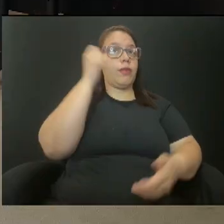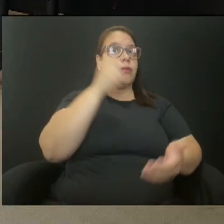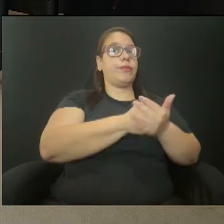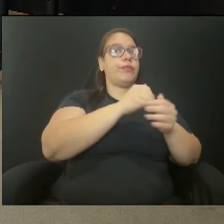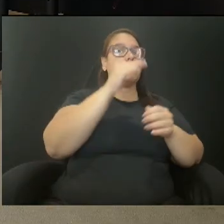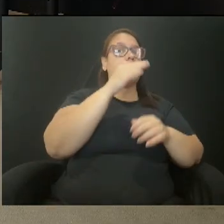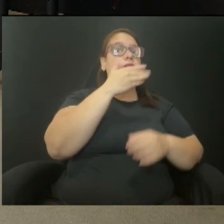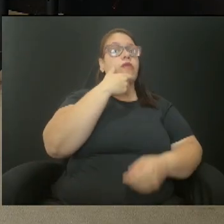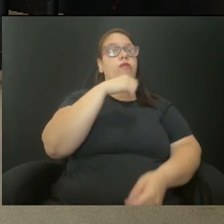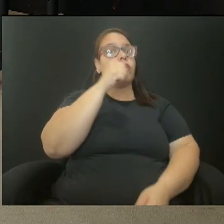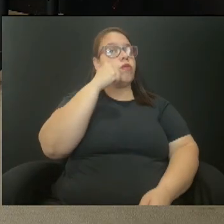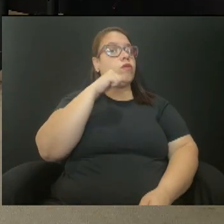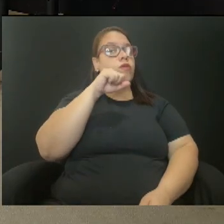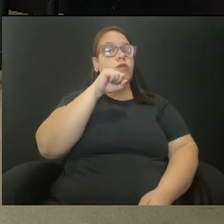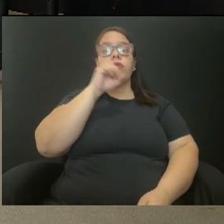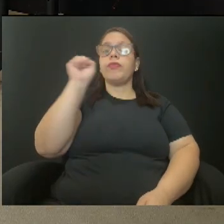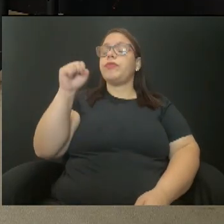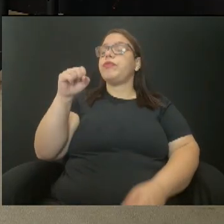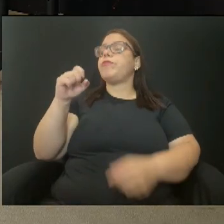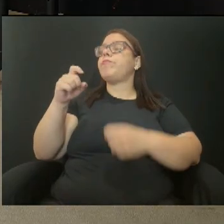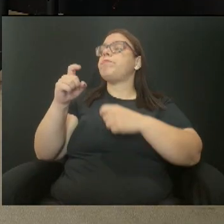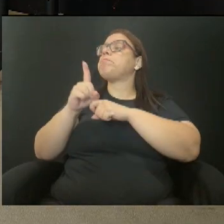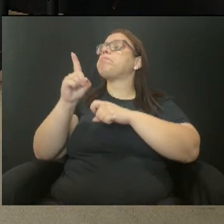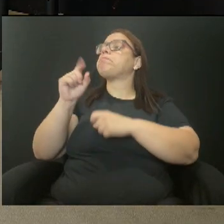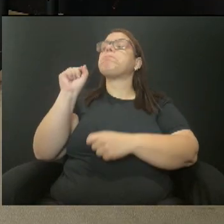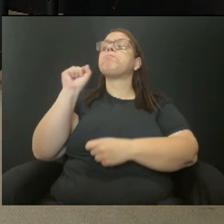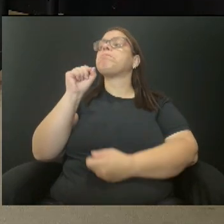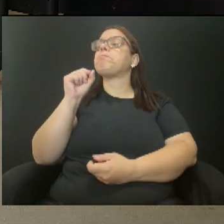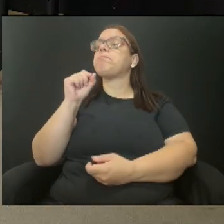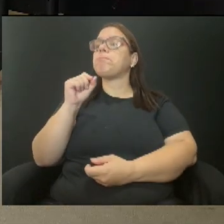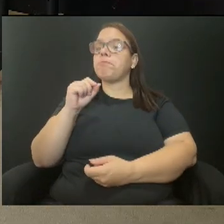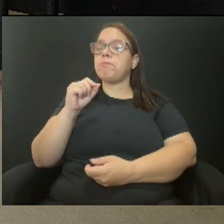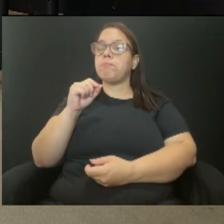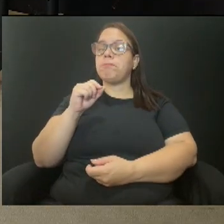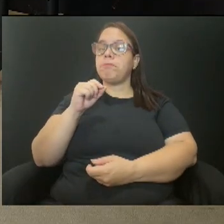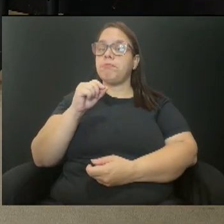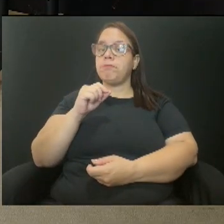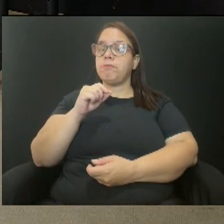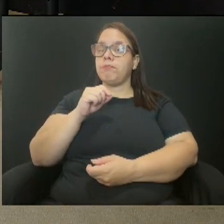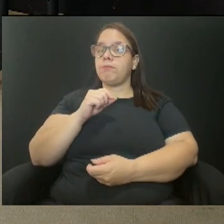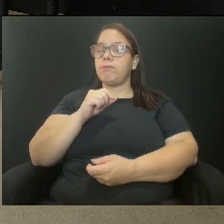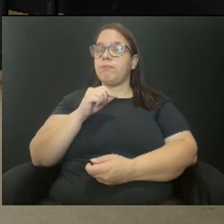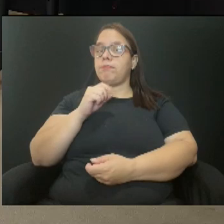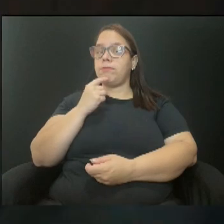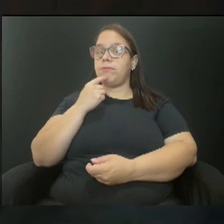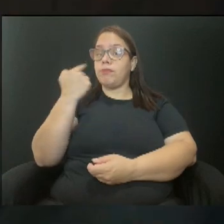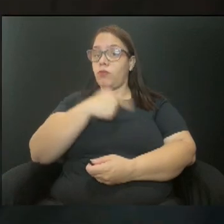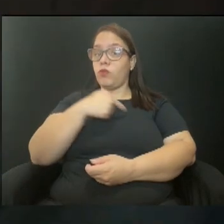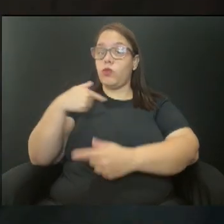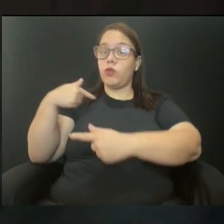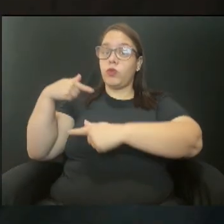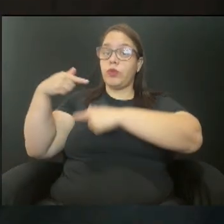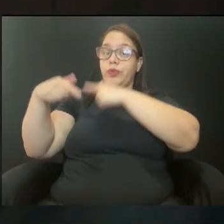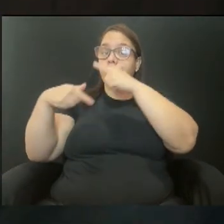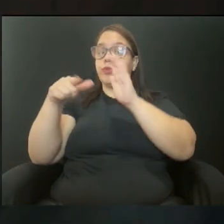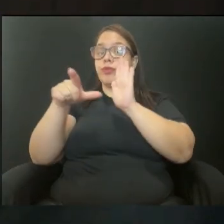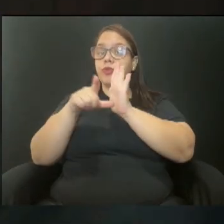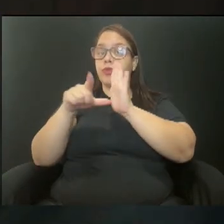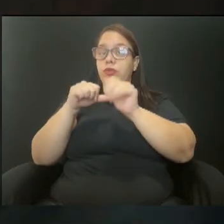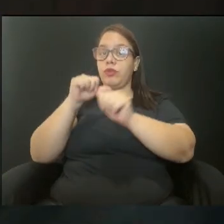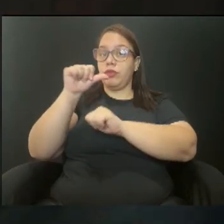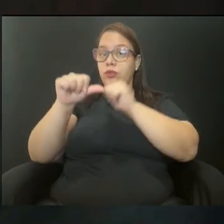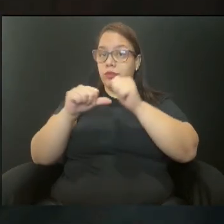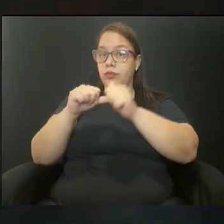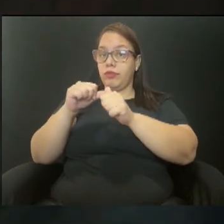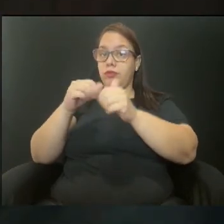agora, doutora, uma outra questão. Há muito, inclusive da nossa geração, que teve que transpor muitas barreiras, por exemplo,